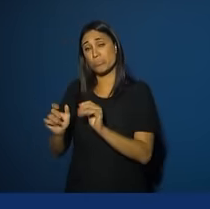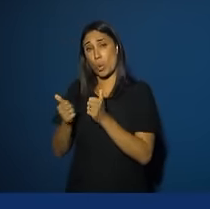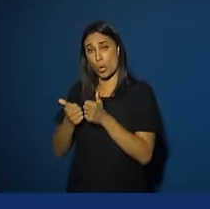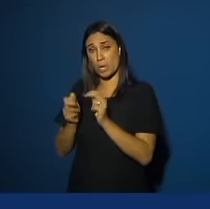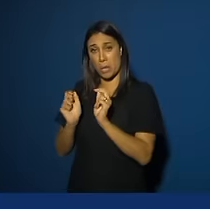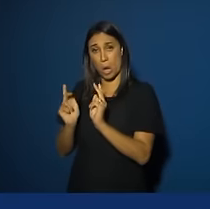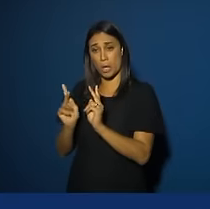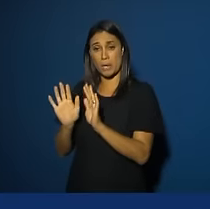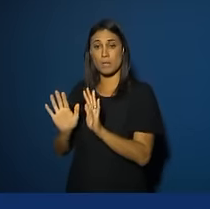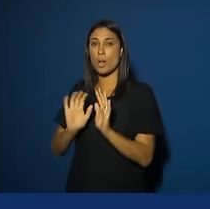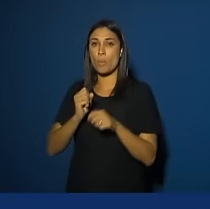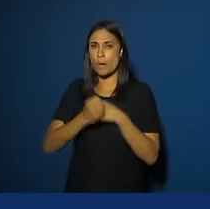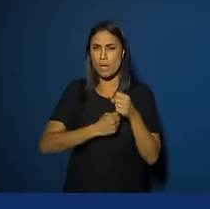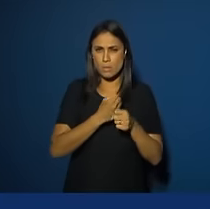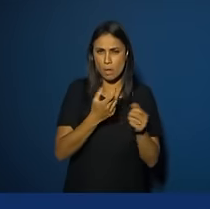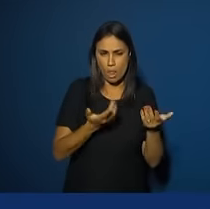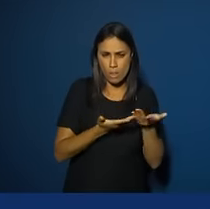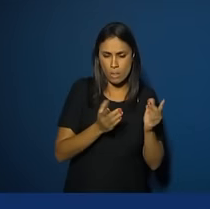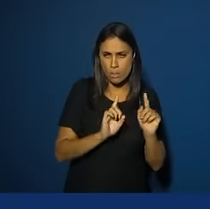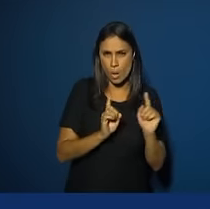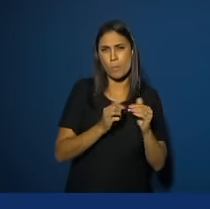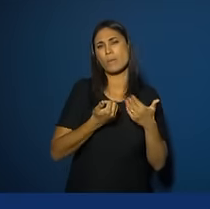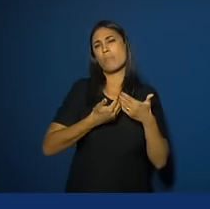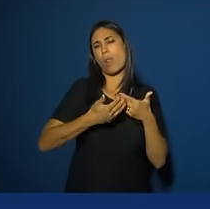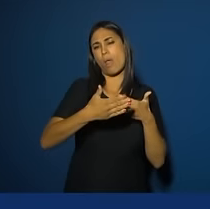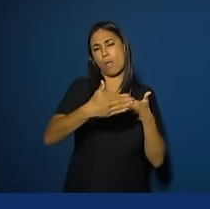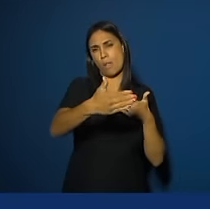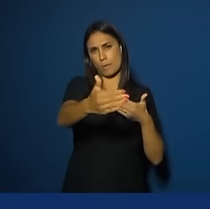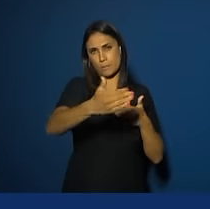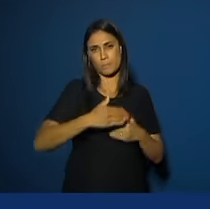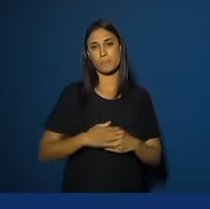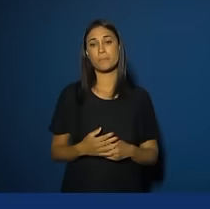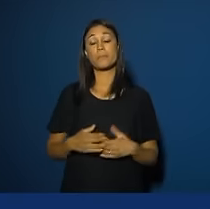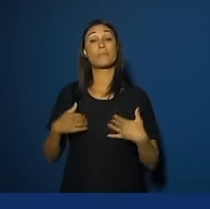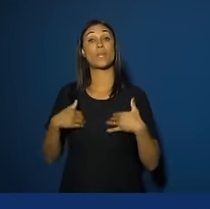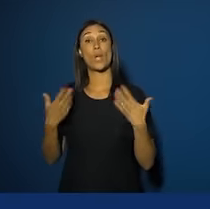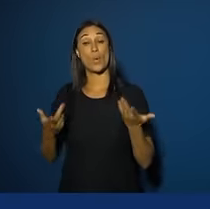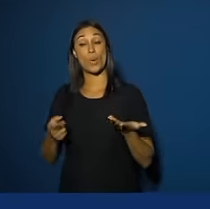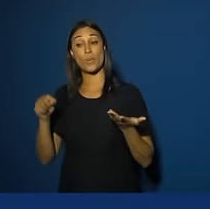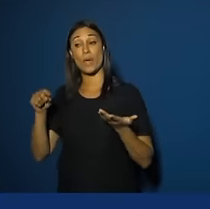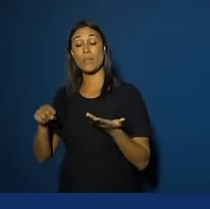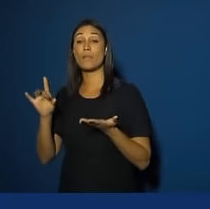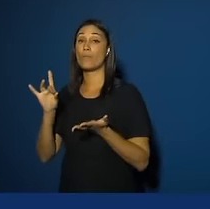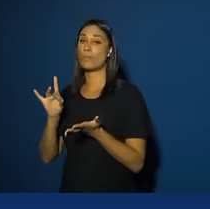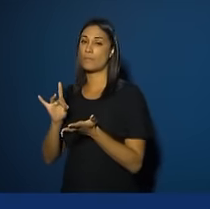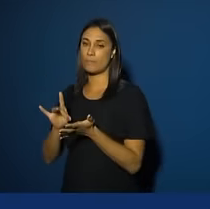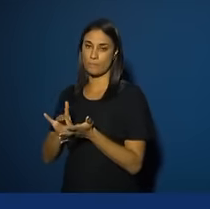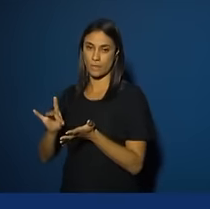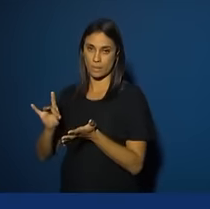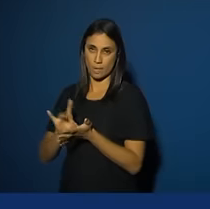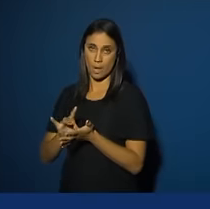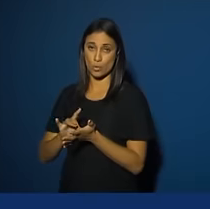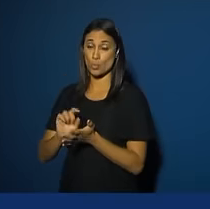isso? Não para esse ano, estão a perder de vista, não é? Enquanto isso for verdade,